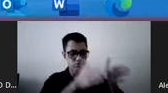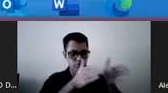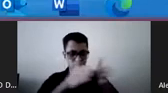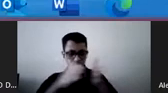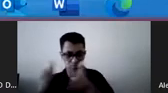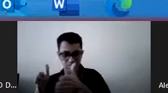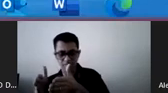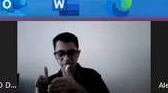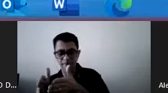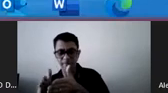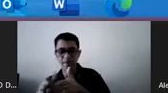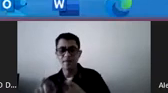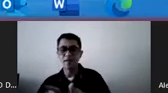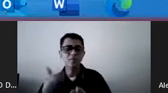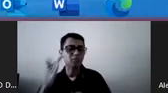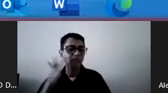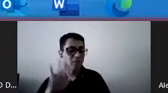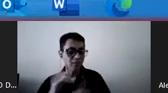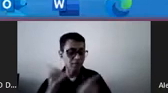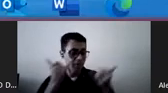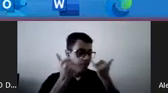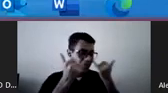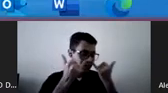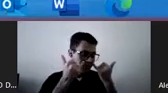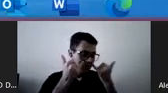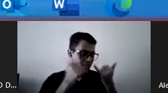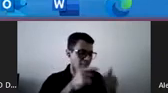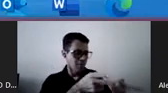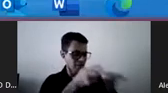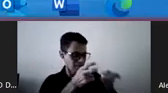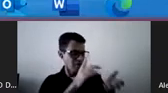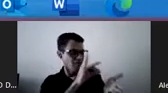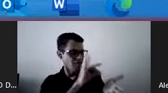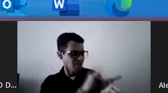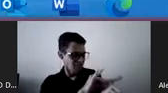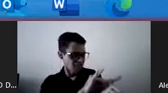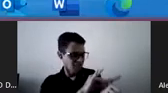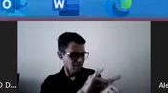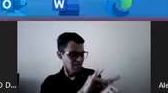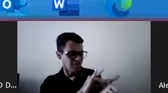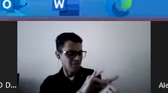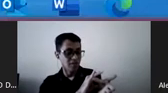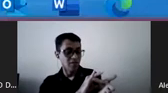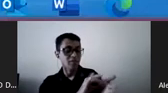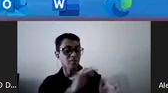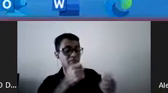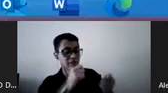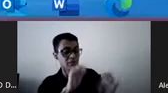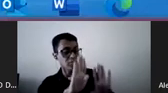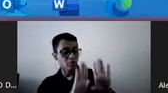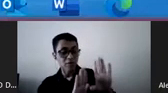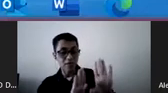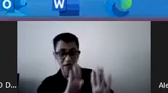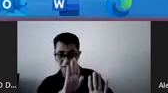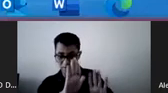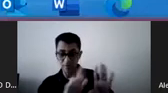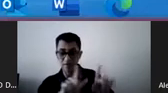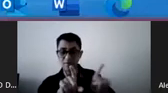que está à mercê disso, dessa fake news, dessa quantidade de informações sujas, que a gente tem que saber filtrar